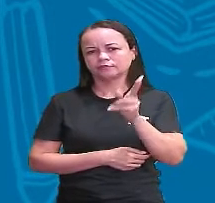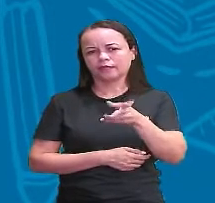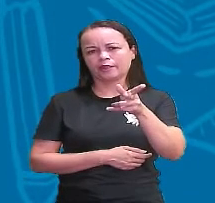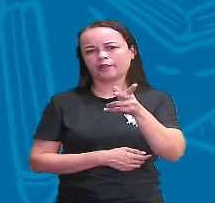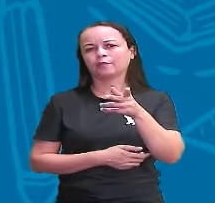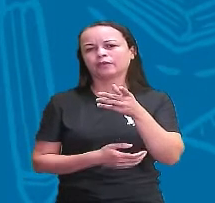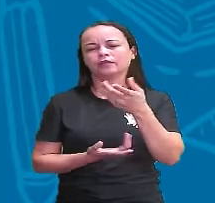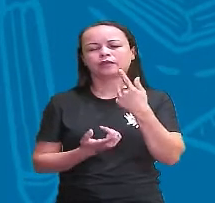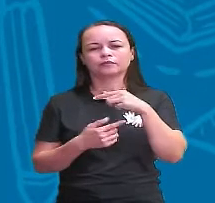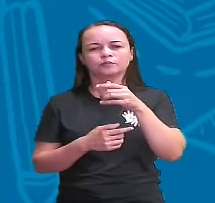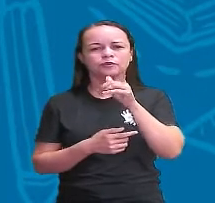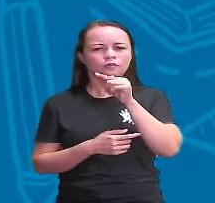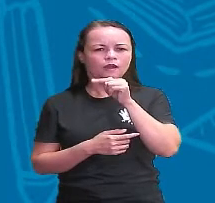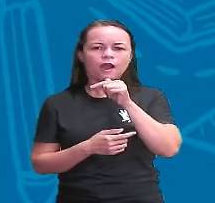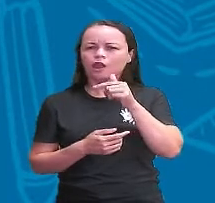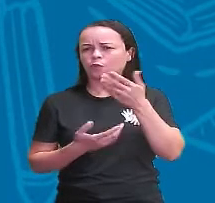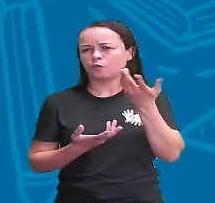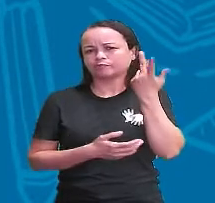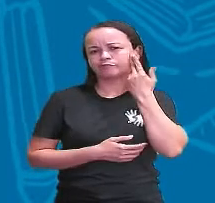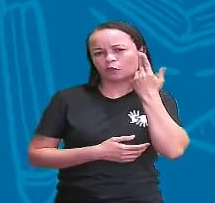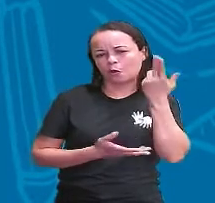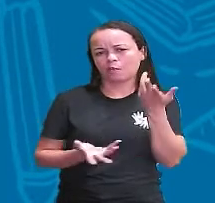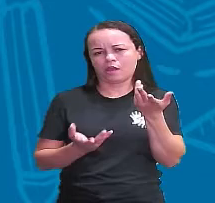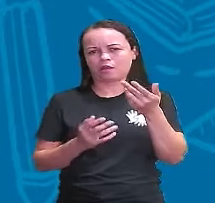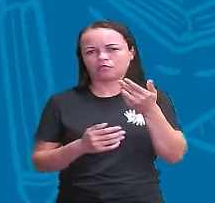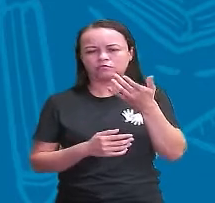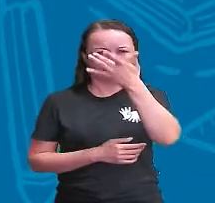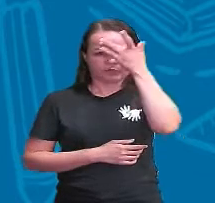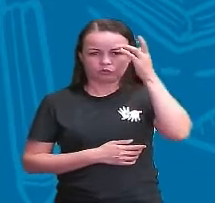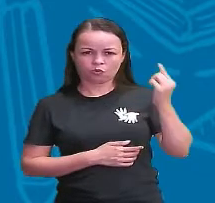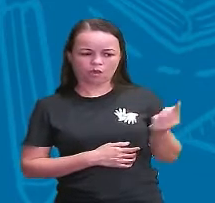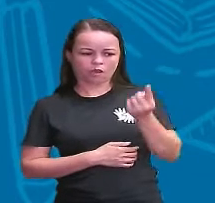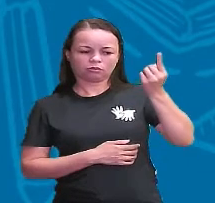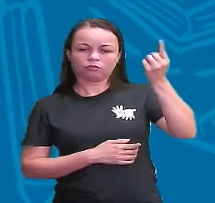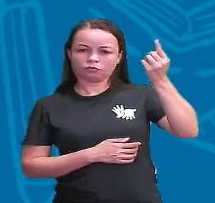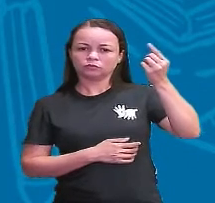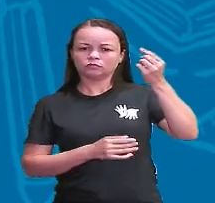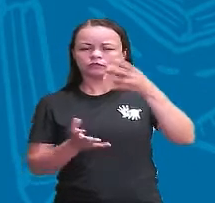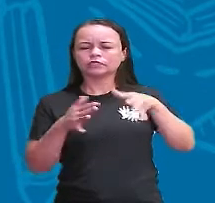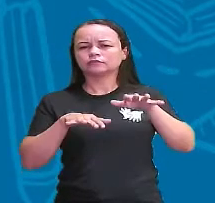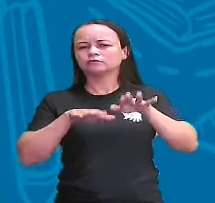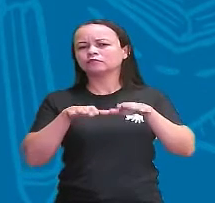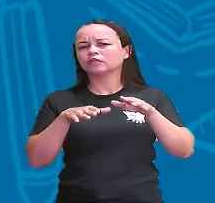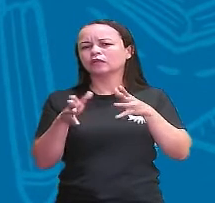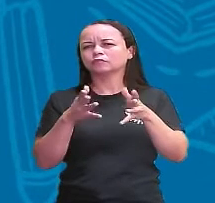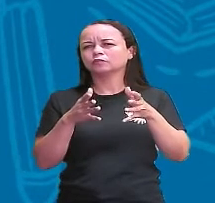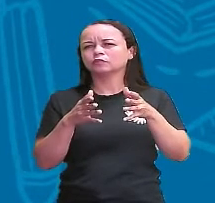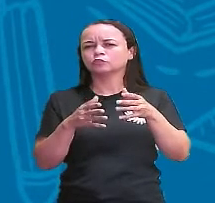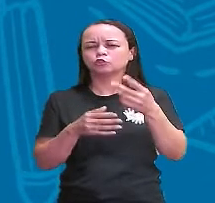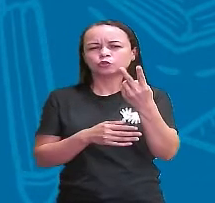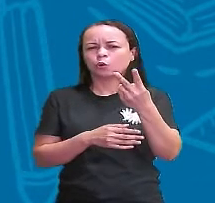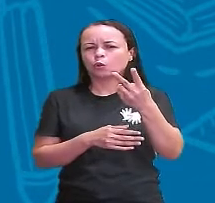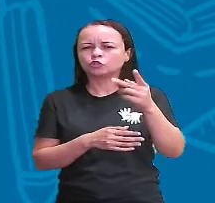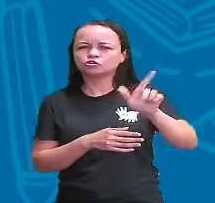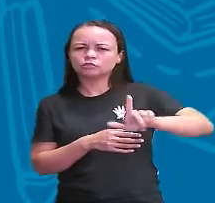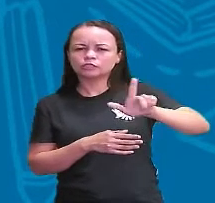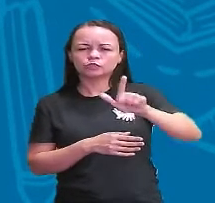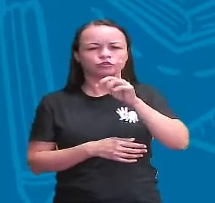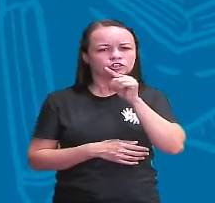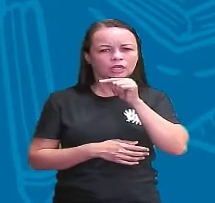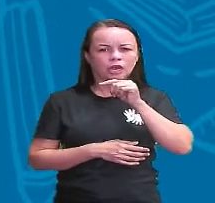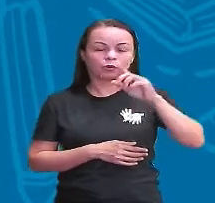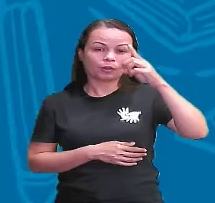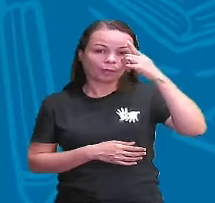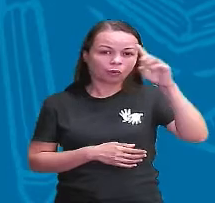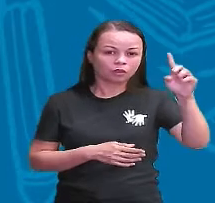a nossa vida, Um ser humano adulto, ele deve consumir em média cerca de 2 litros de água por dia e a água ela